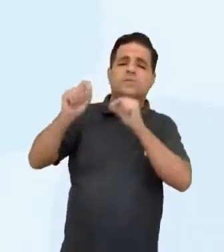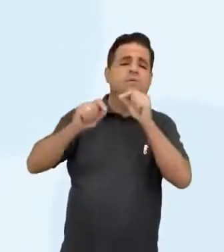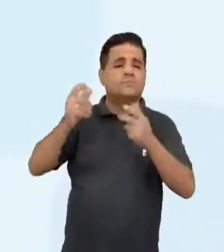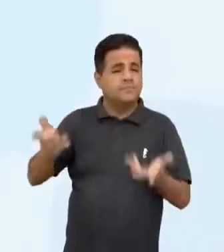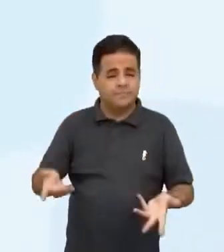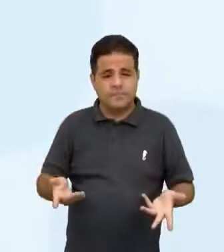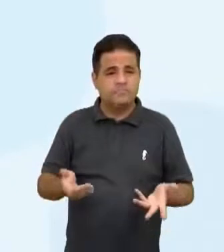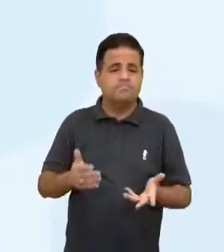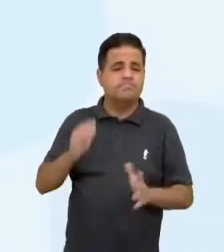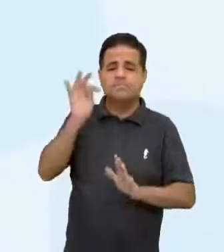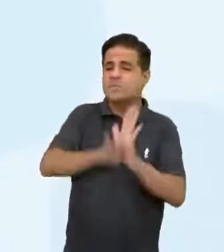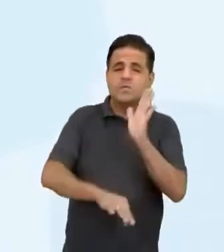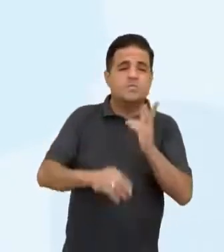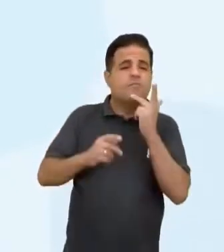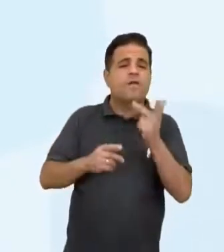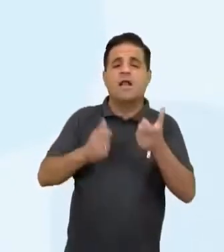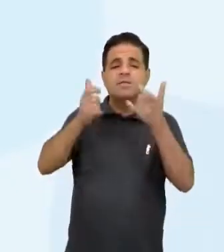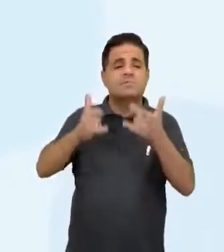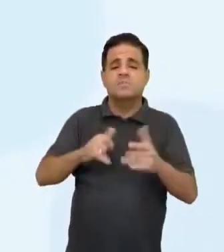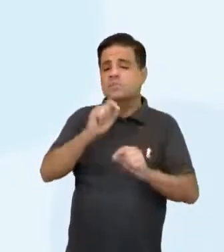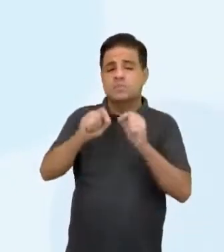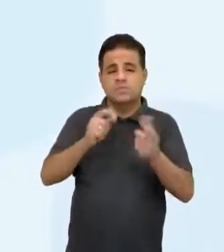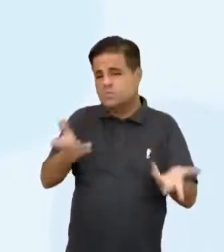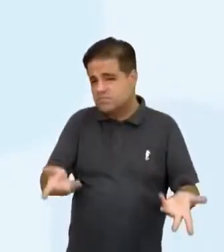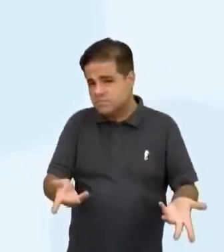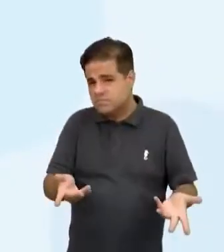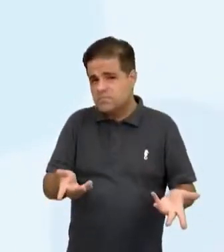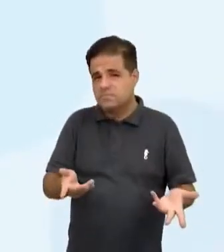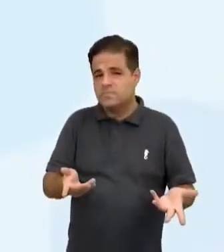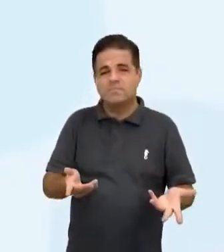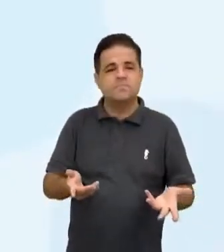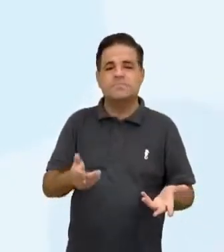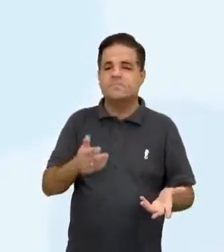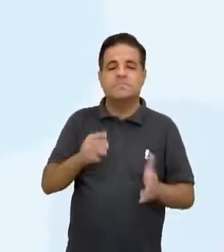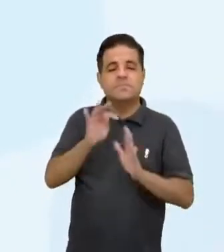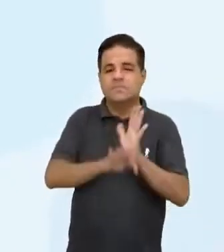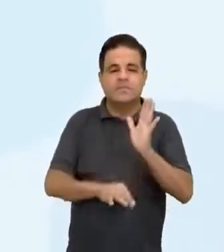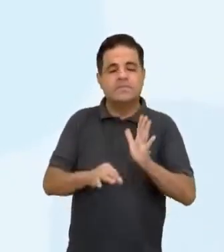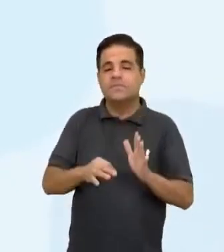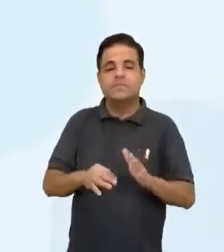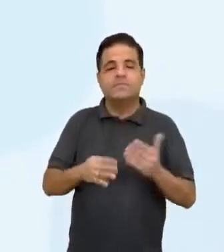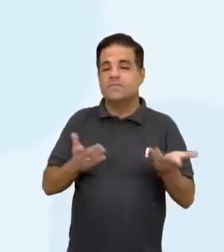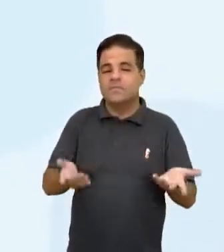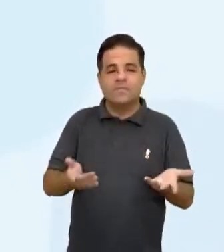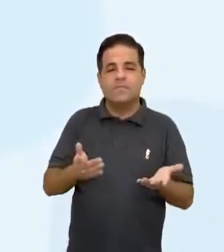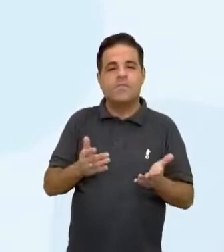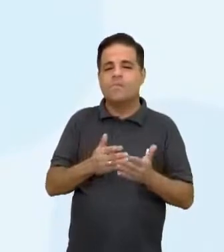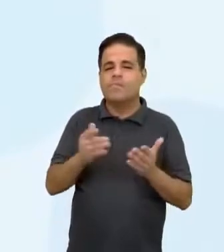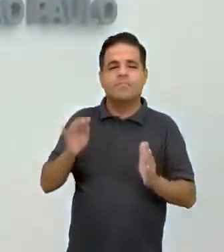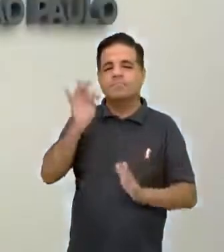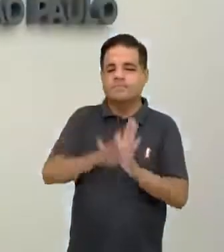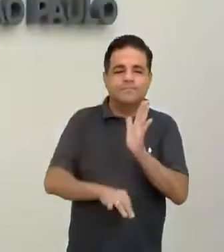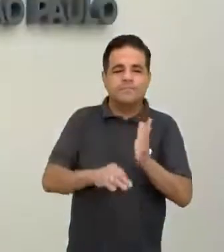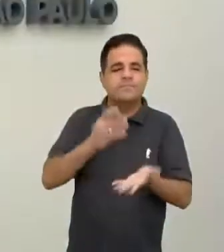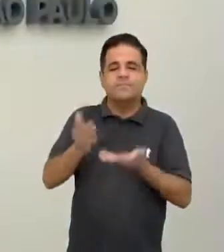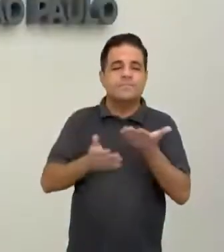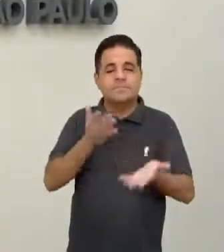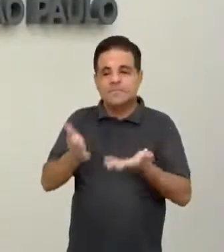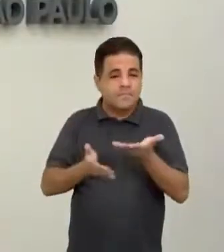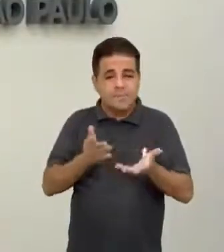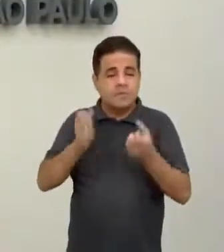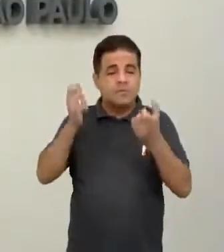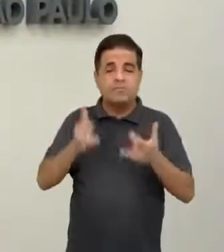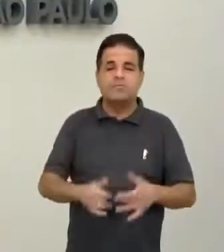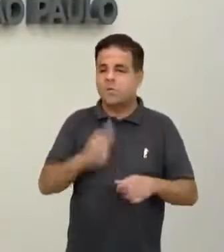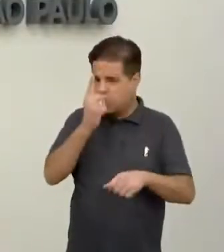Ou do que o texto trata? Nossa, tá parecendo um trava-língua aqui. Trigo, trago, trigo. Do que se trata o texto?